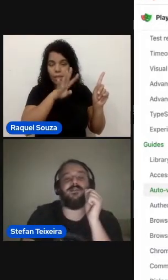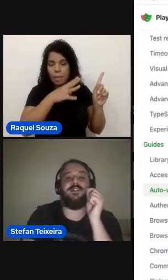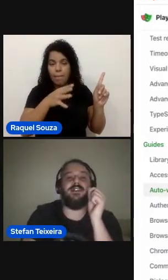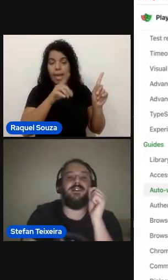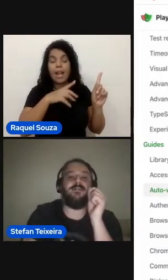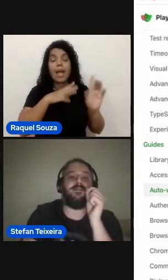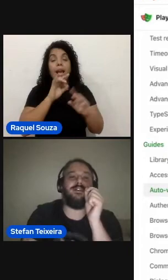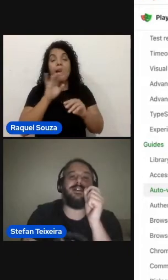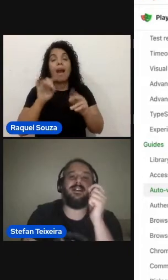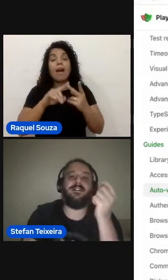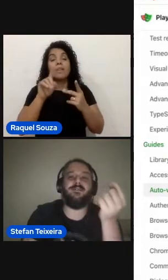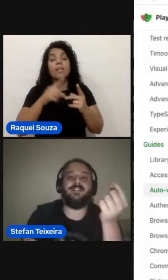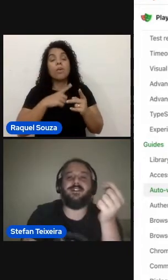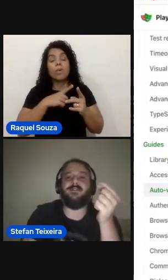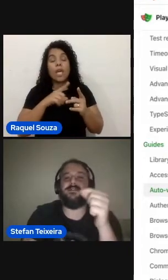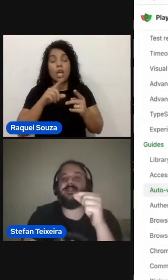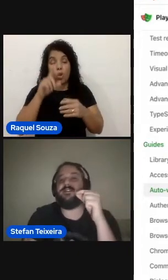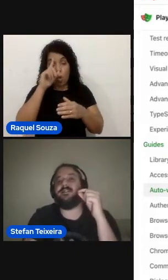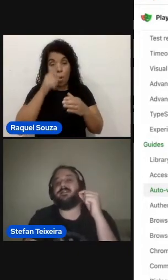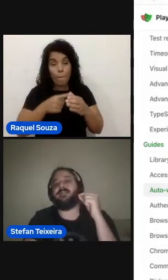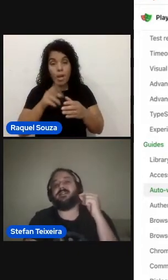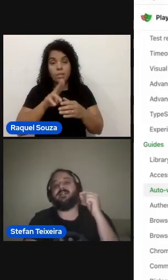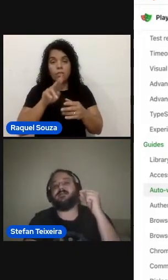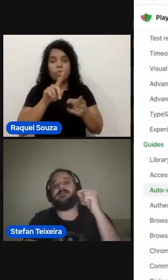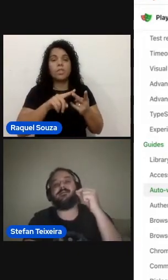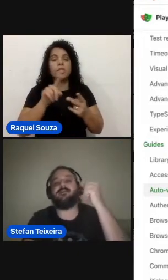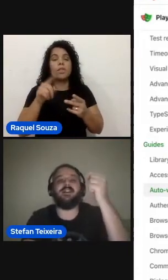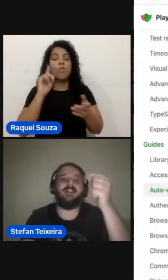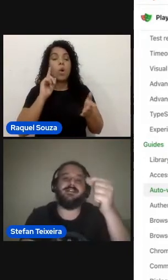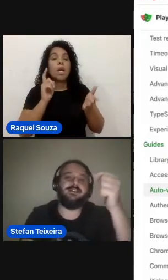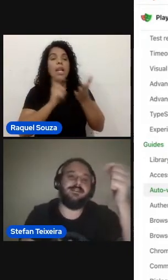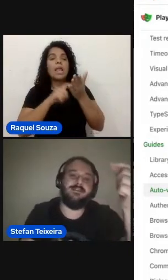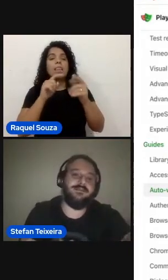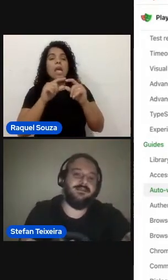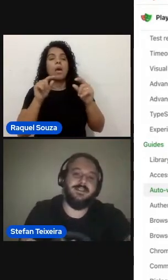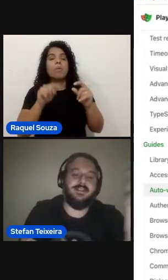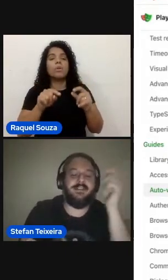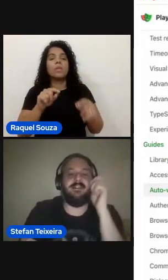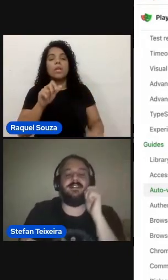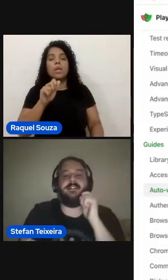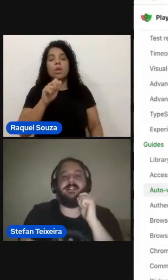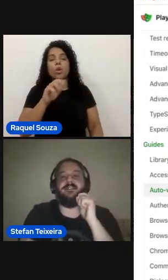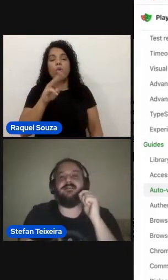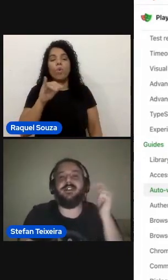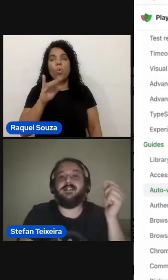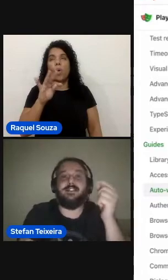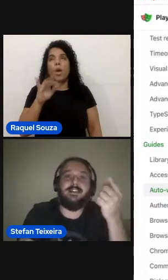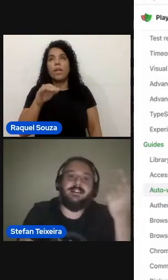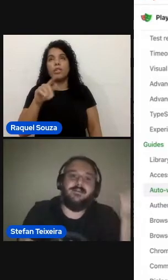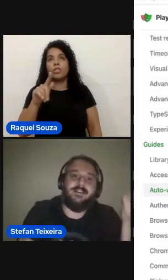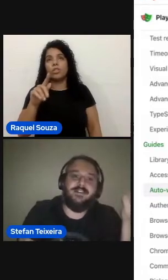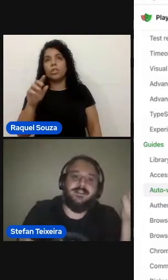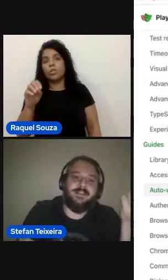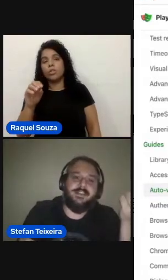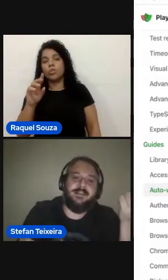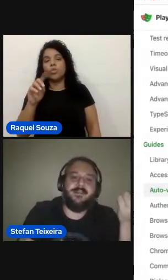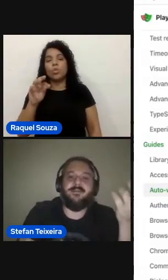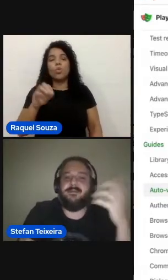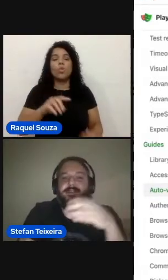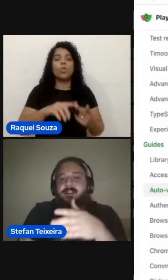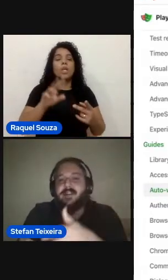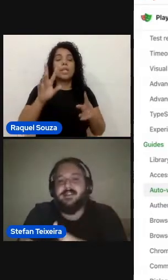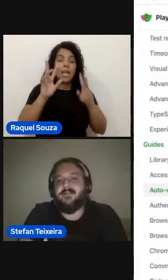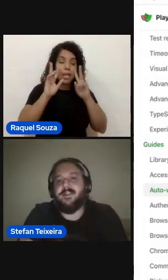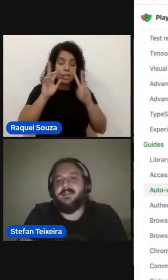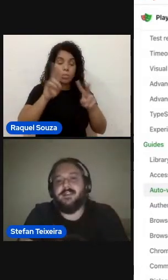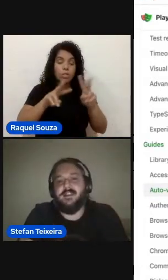tipo, eu vou clicar em um botão, você não precisa dizer wait until o wait até que esse elemento esteja visível. Isso